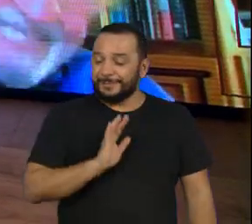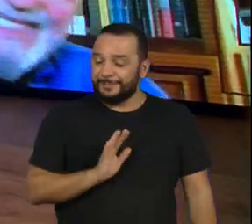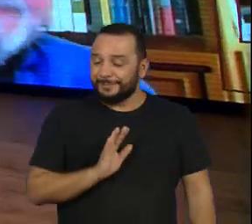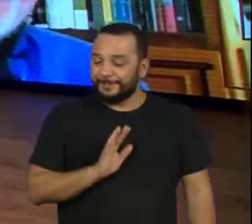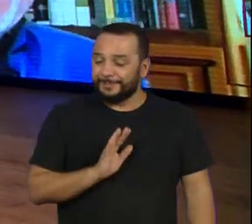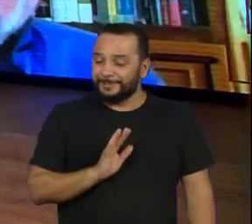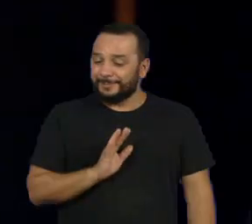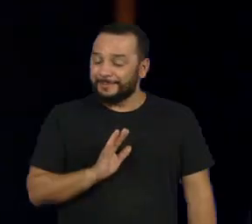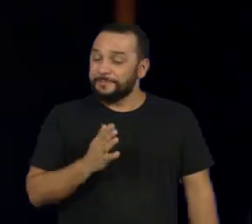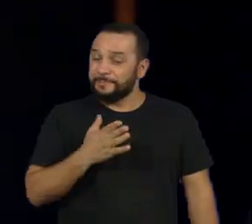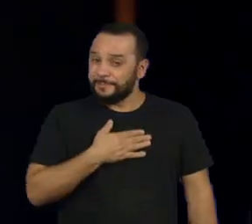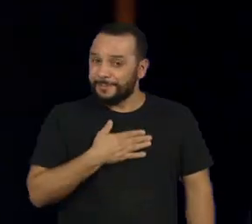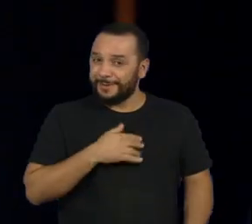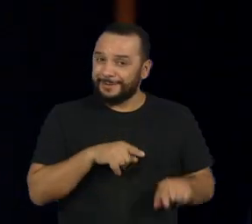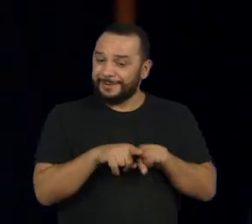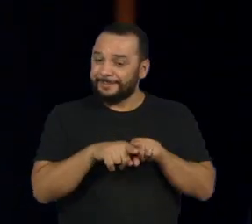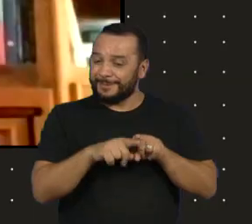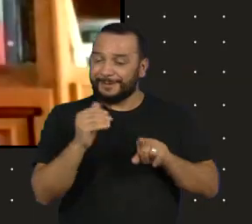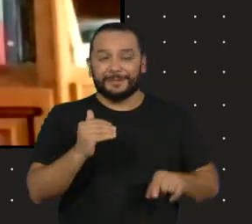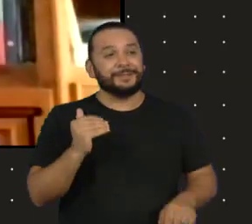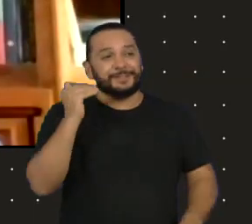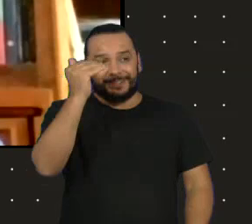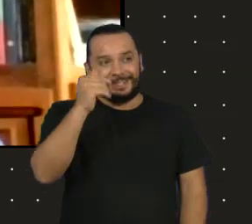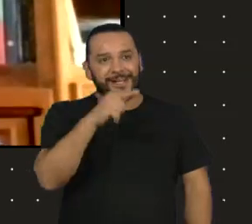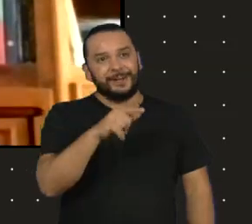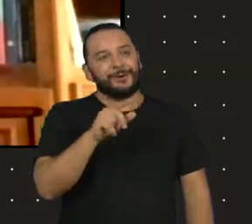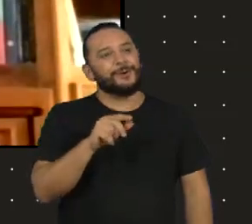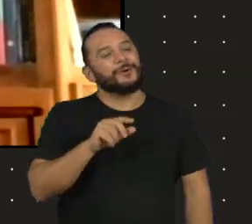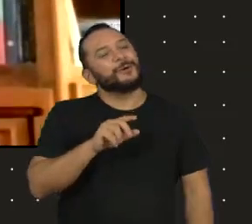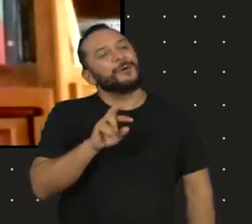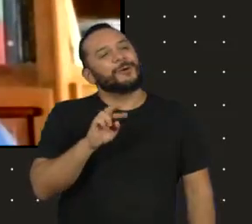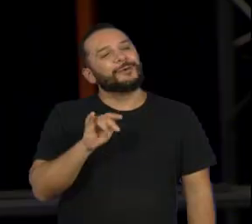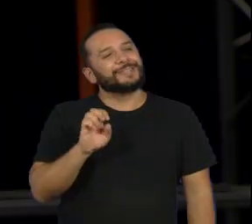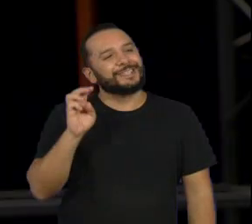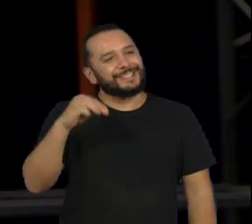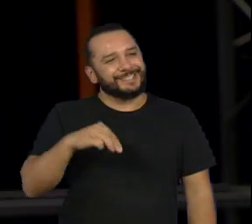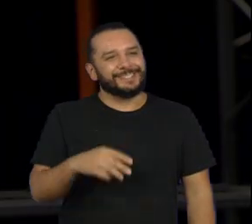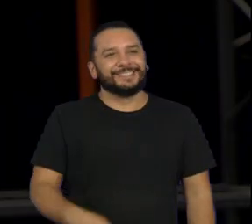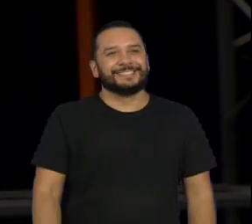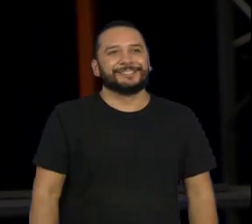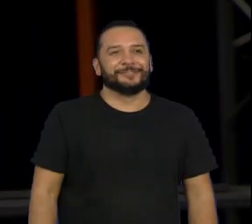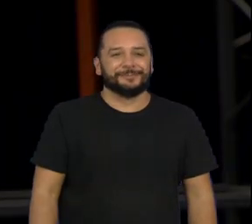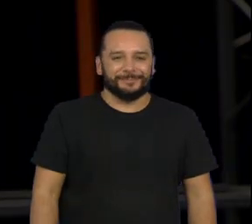dele. Então, o meu irmão mais velho é o Boldrin. Né?